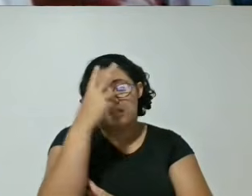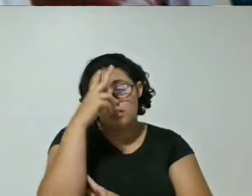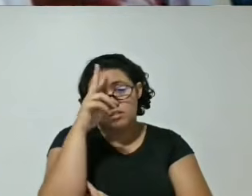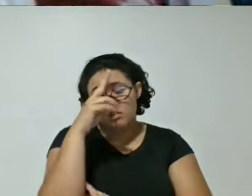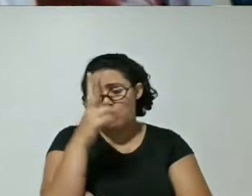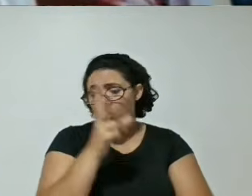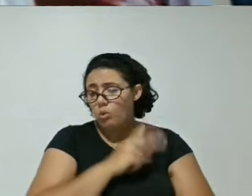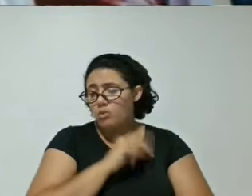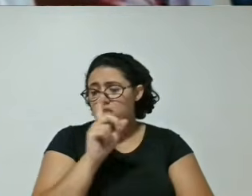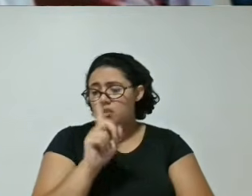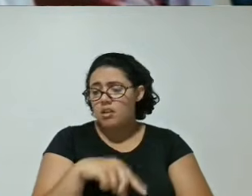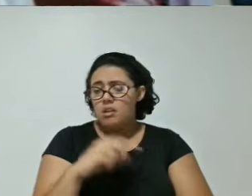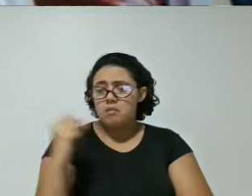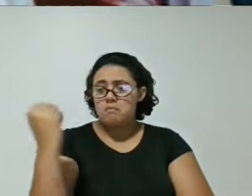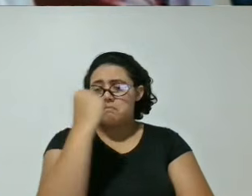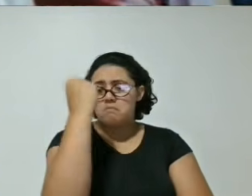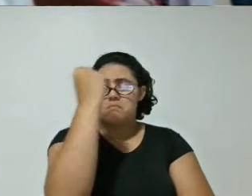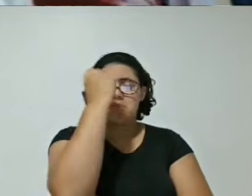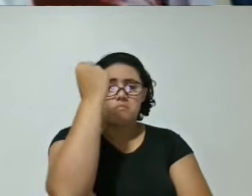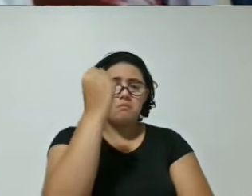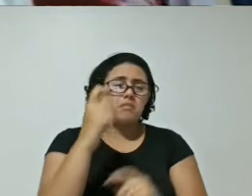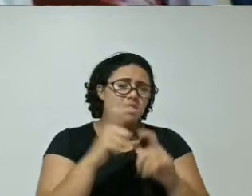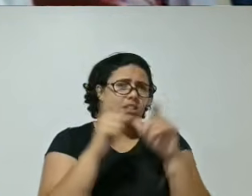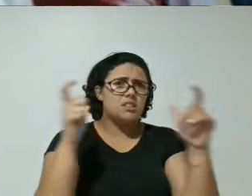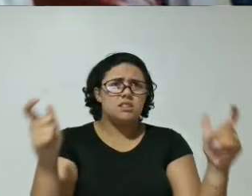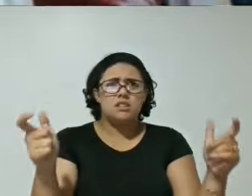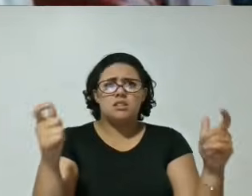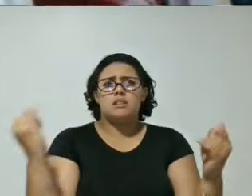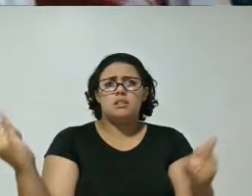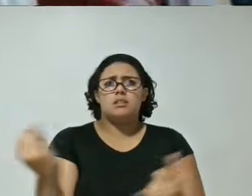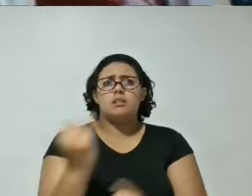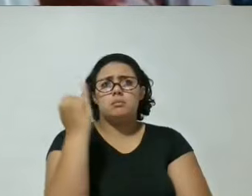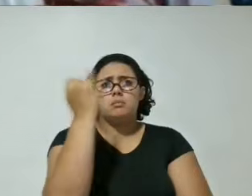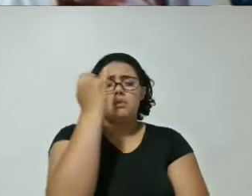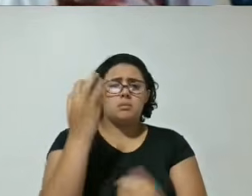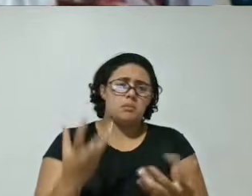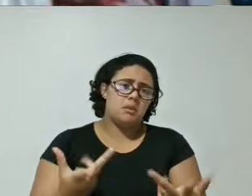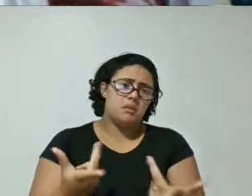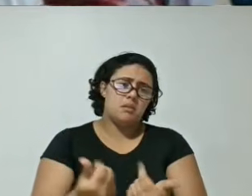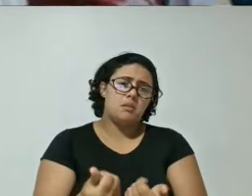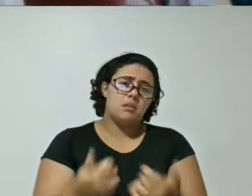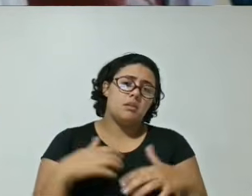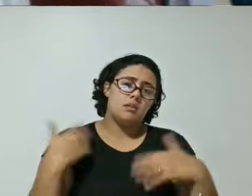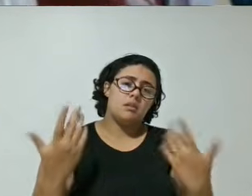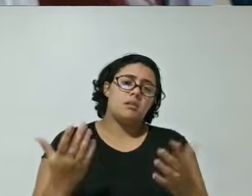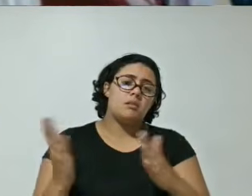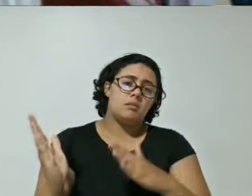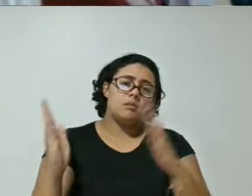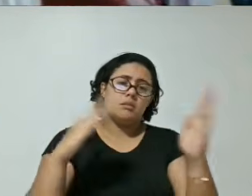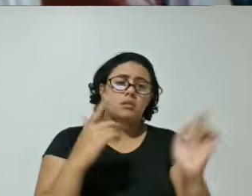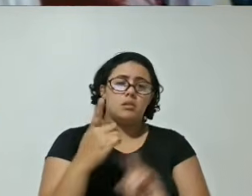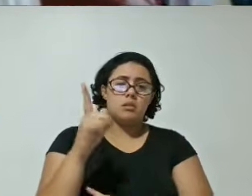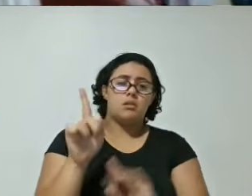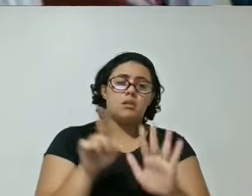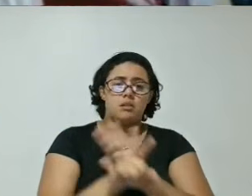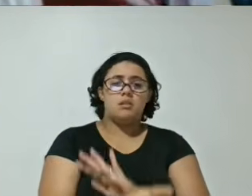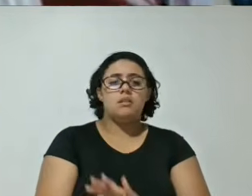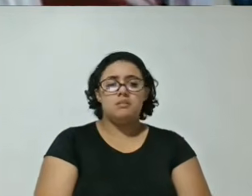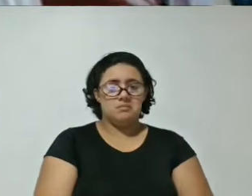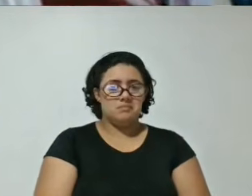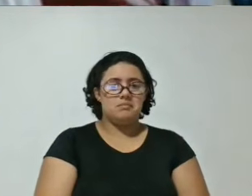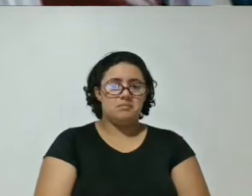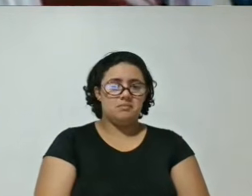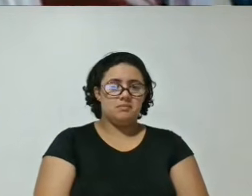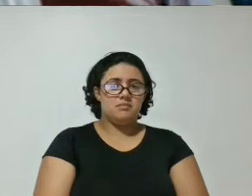é de uma potência, de uma grandiosidade maravilhosa. Então, posso passar para outra perguntinha aqui para você?